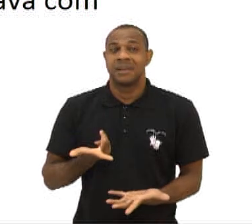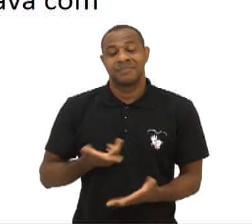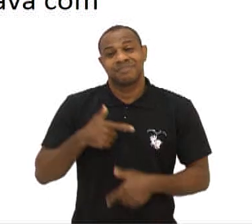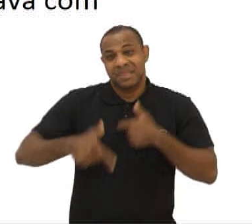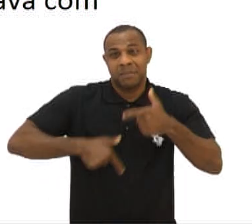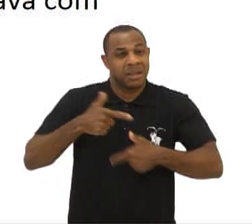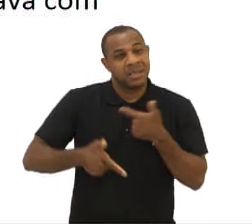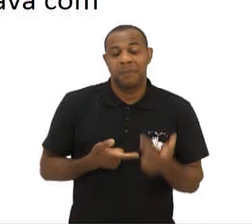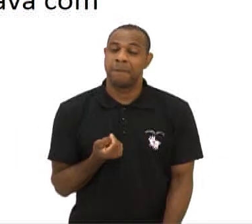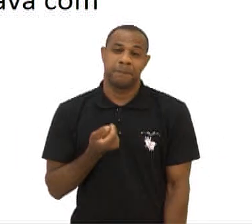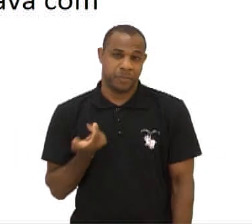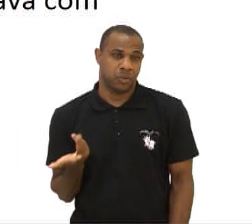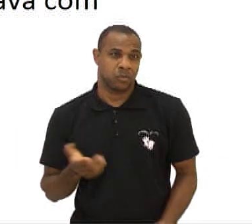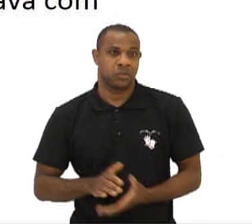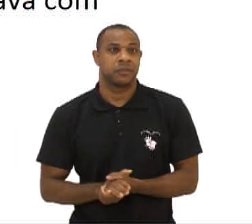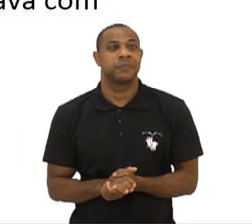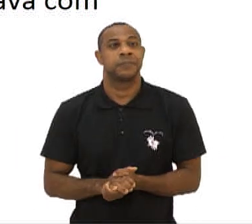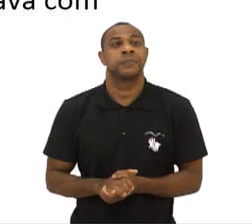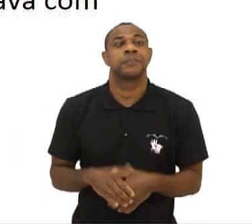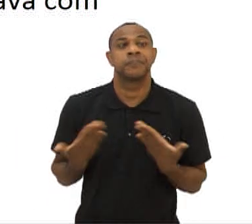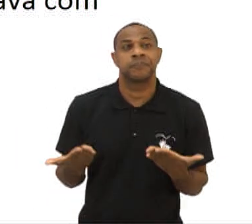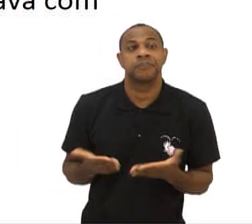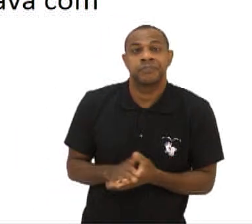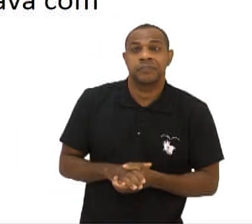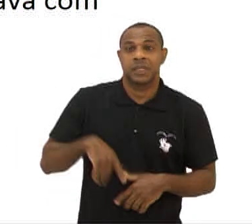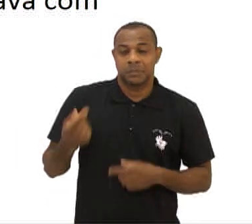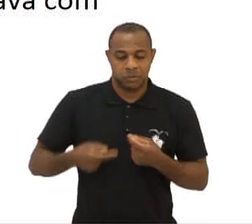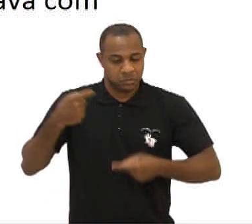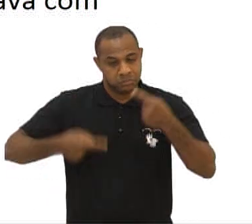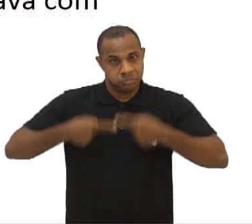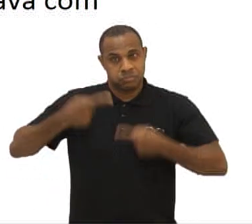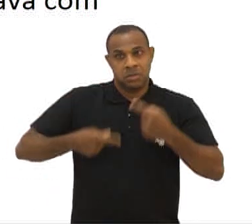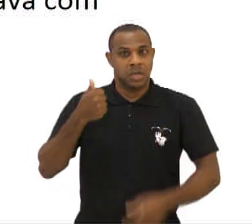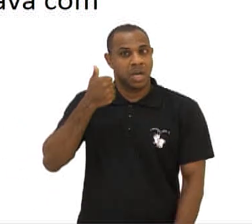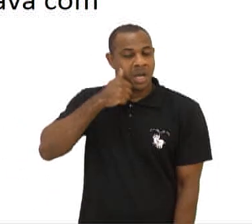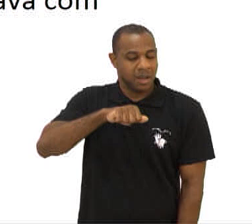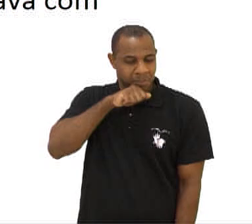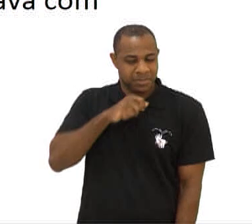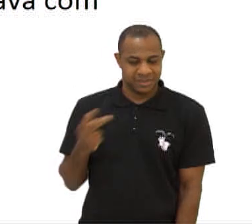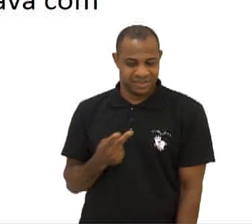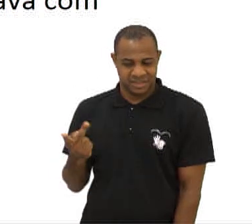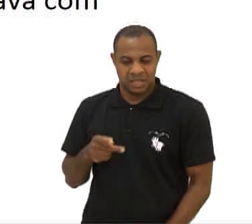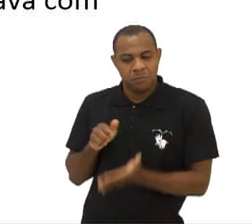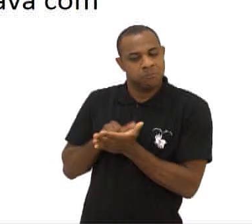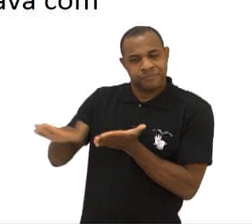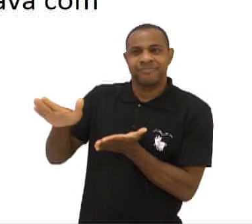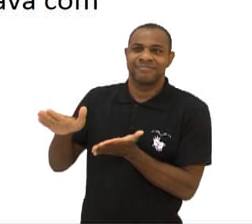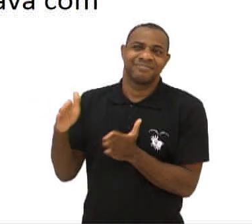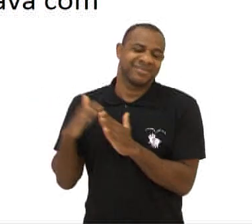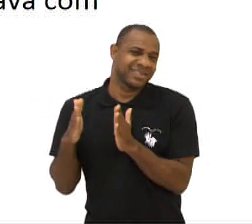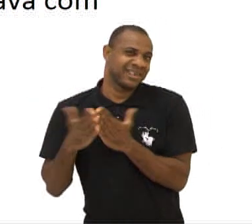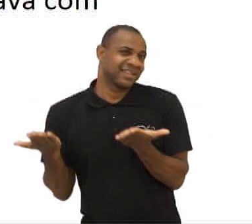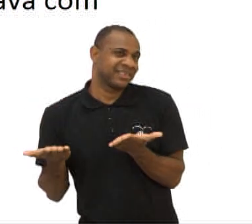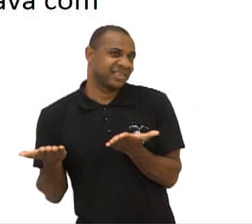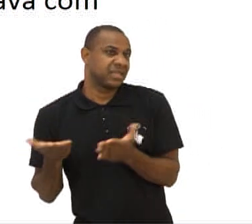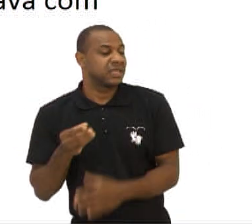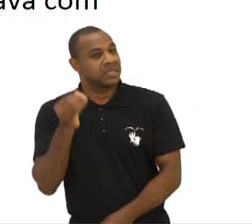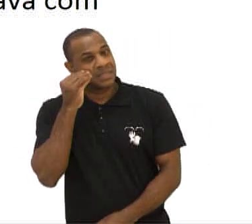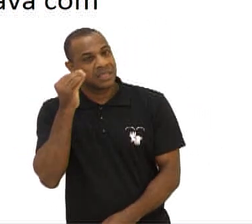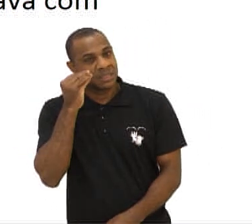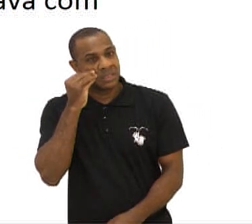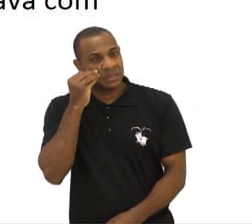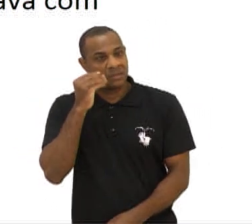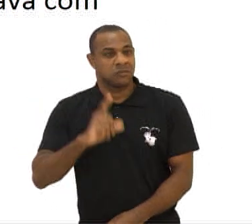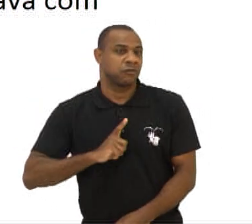insuficiente. Expulso de casa. Após uma discussão com a mãe, acabou sendo expulso de casa. Ele tentou um